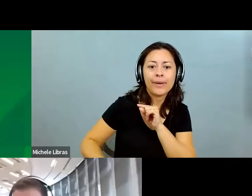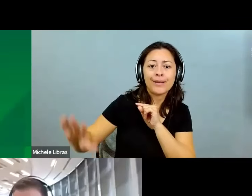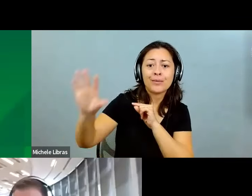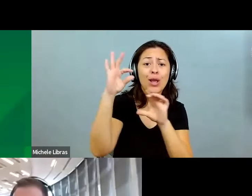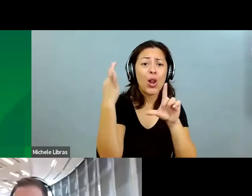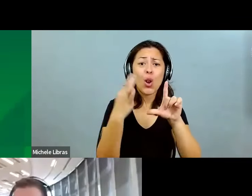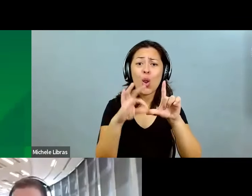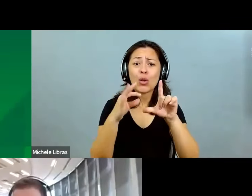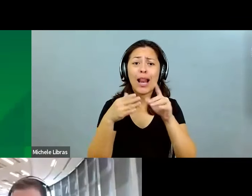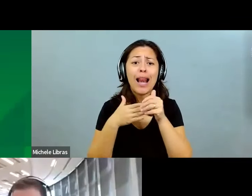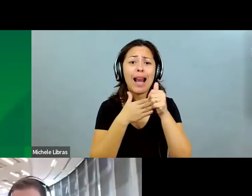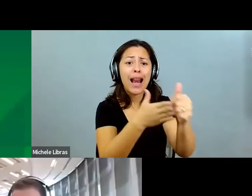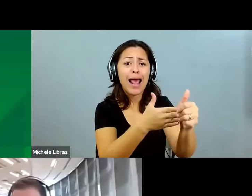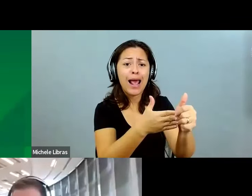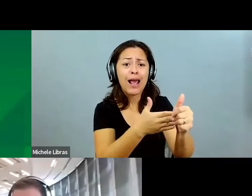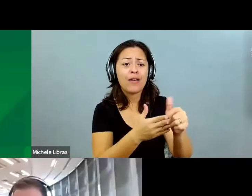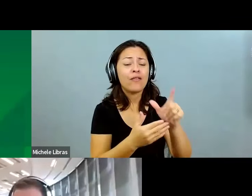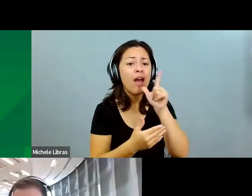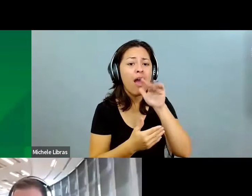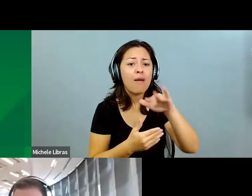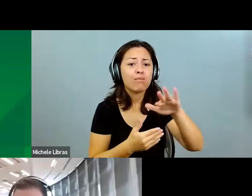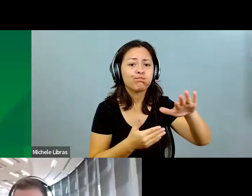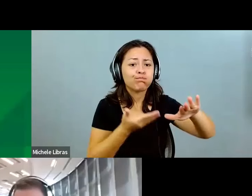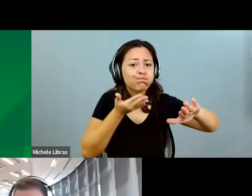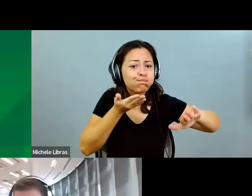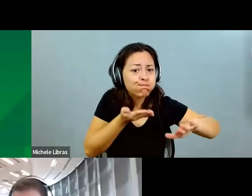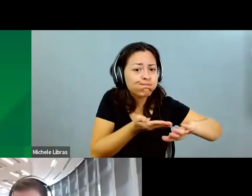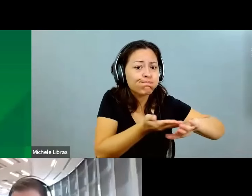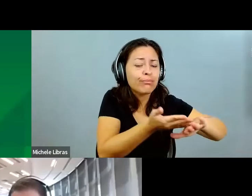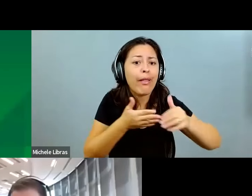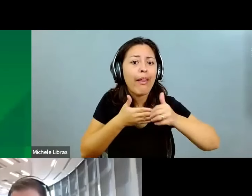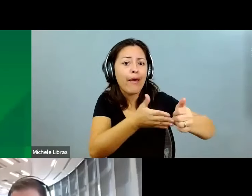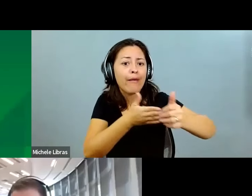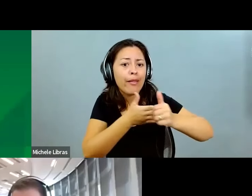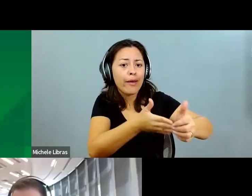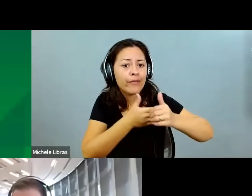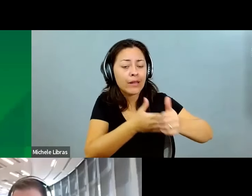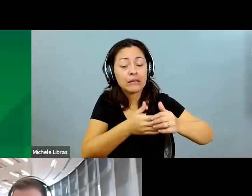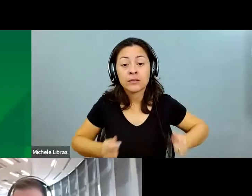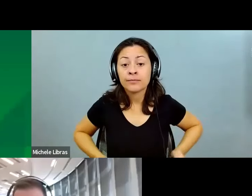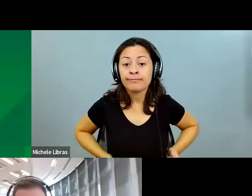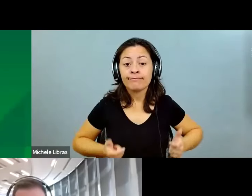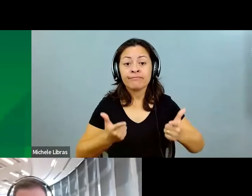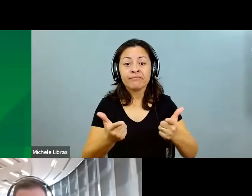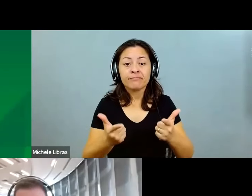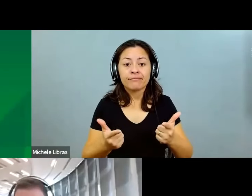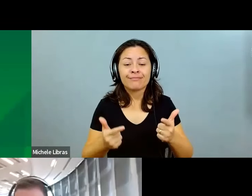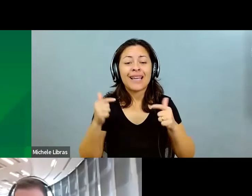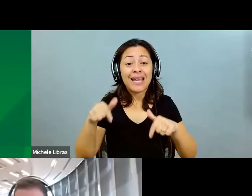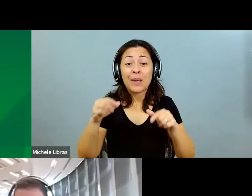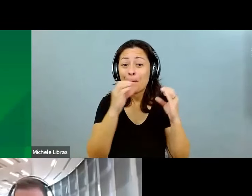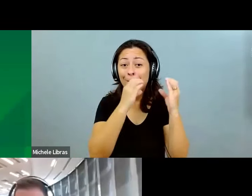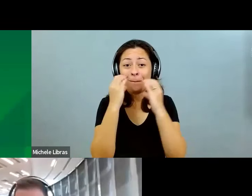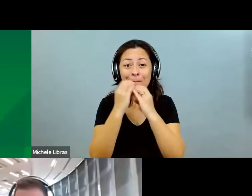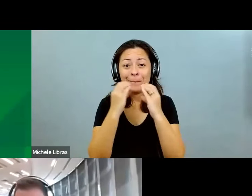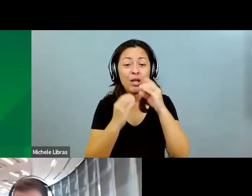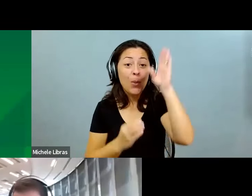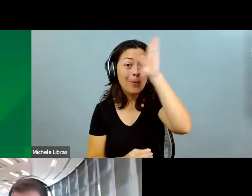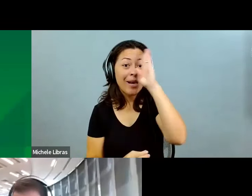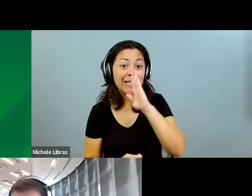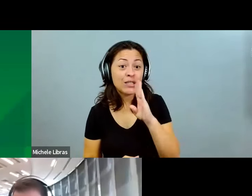Porto então no mercado internacional o milho gera tanta má quanto a soja nos Estados Unidos mas no Brasil num preços no preço